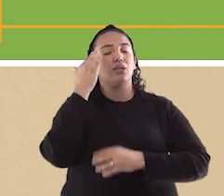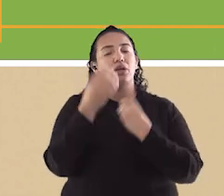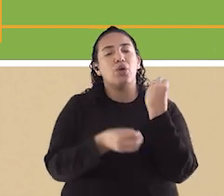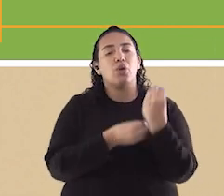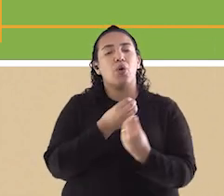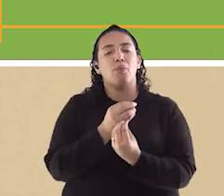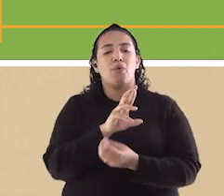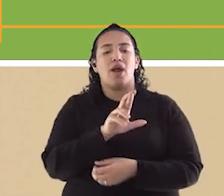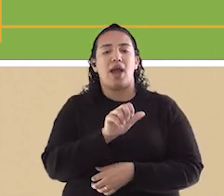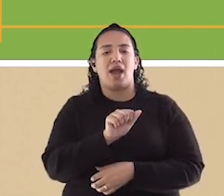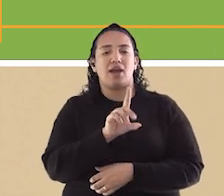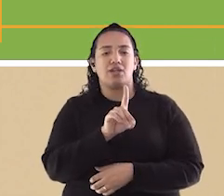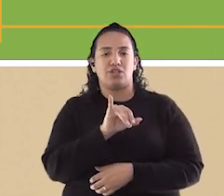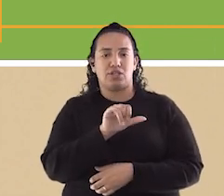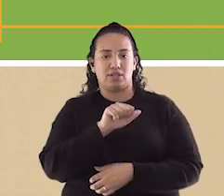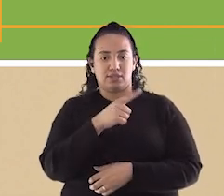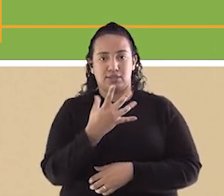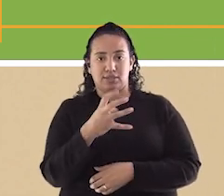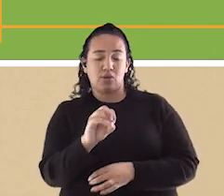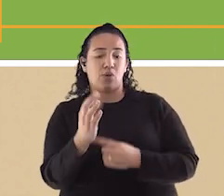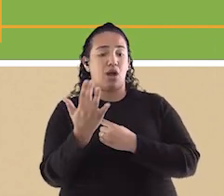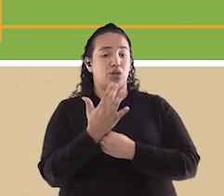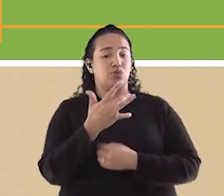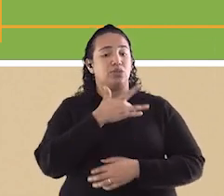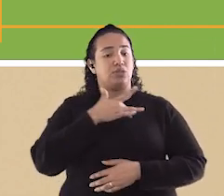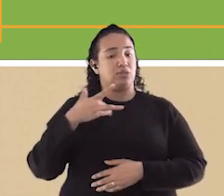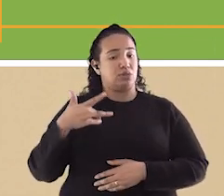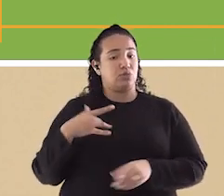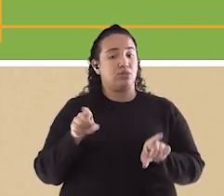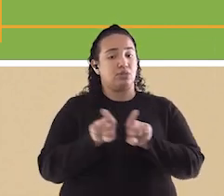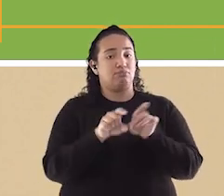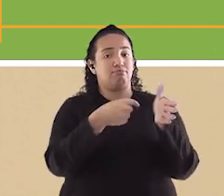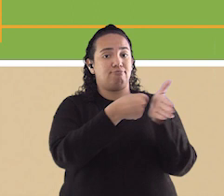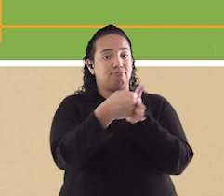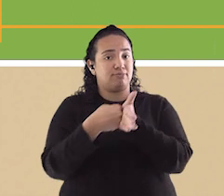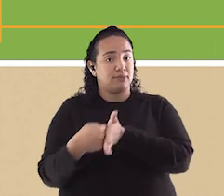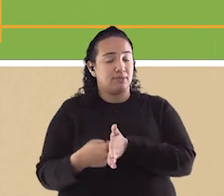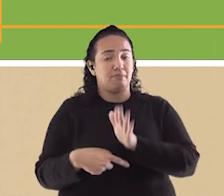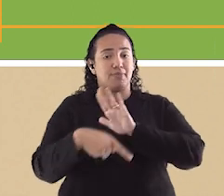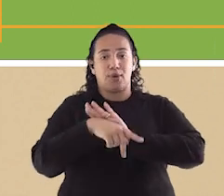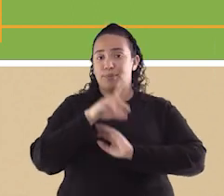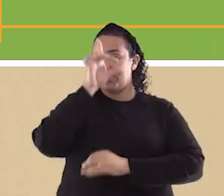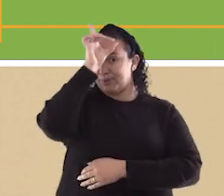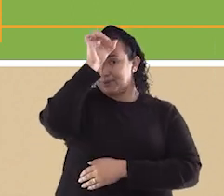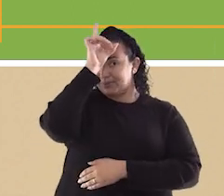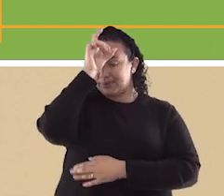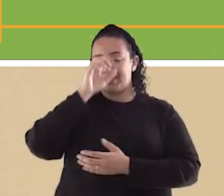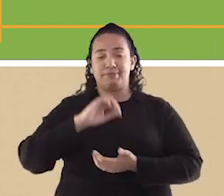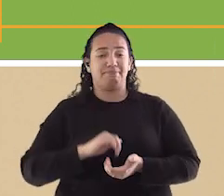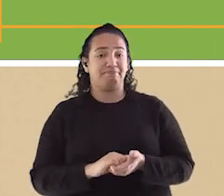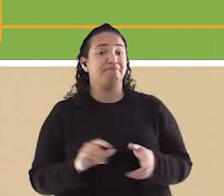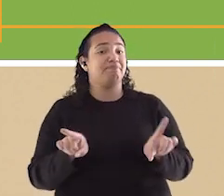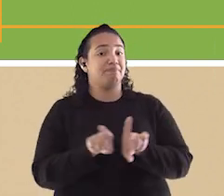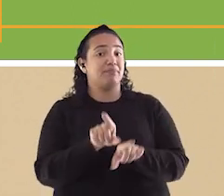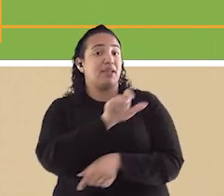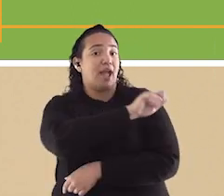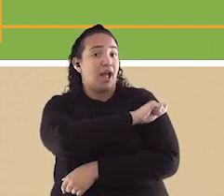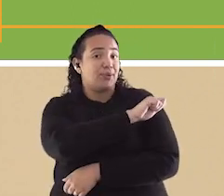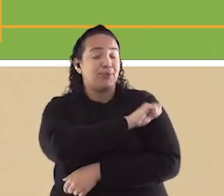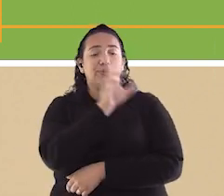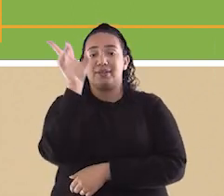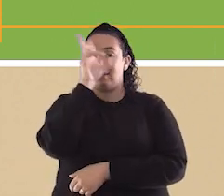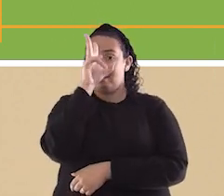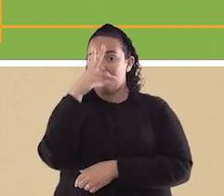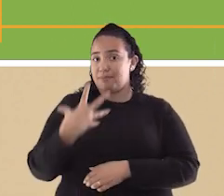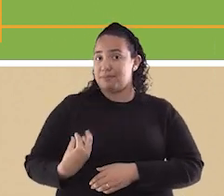da radioatividade na área da saúde por meio de diagnósticos e procedimentos hospitalares. E, estudante, não se esqueça